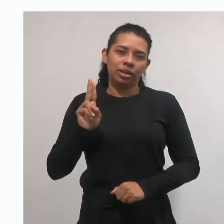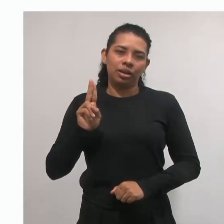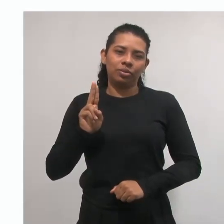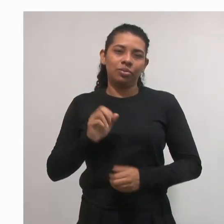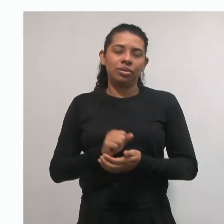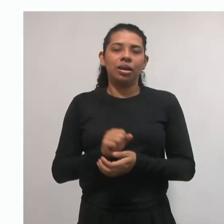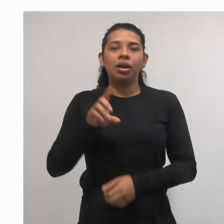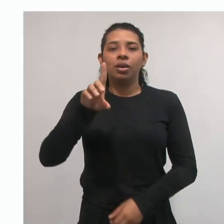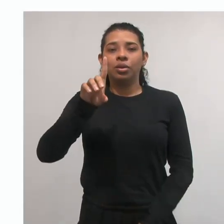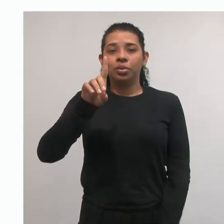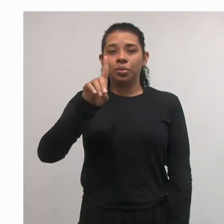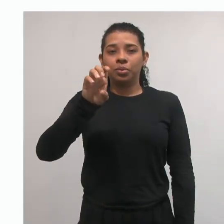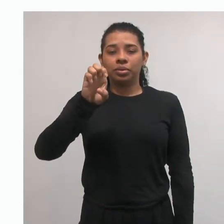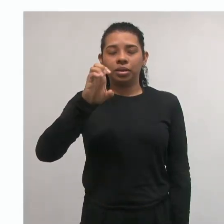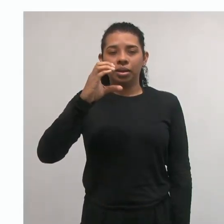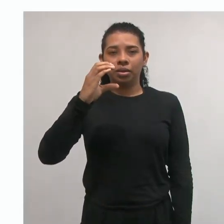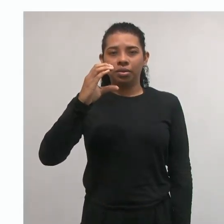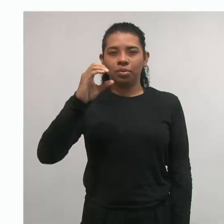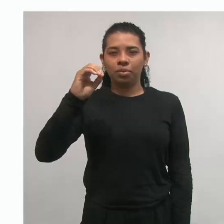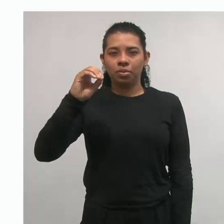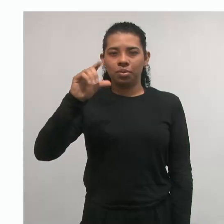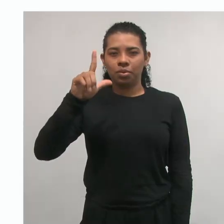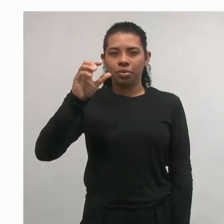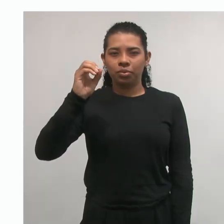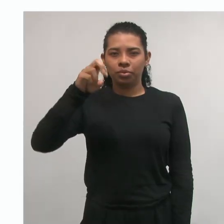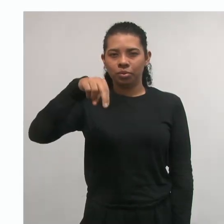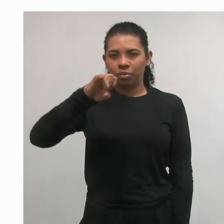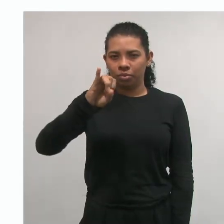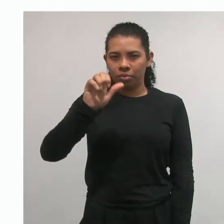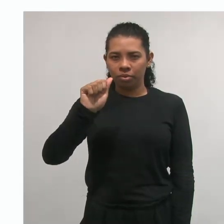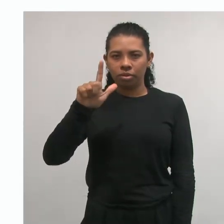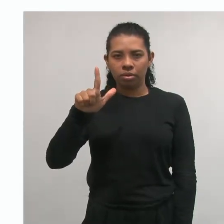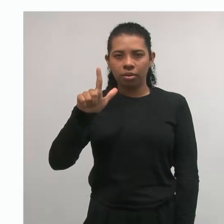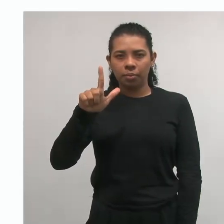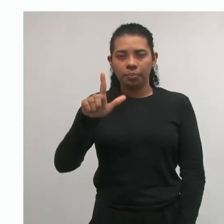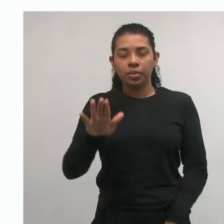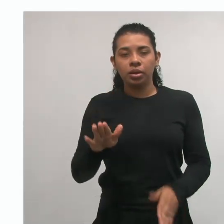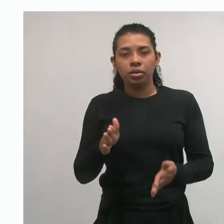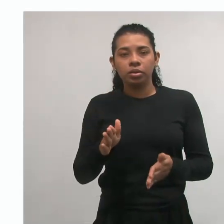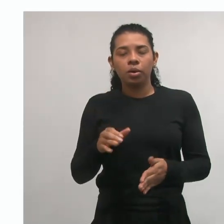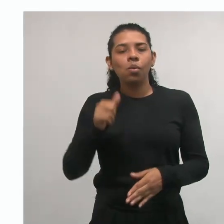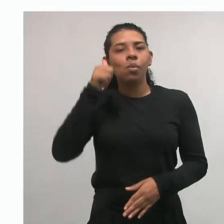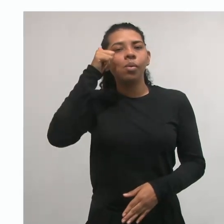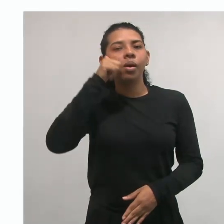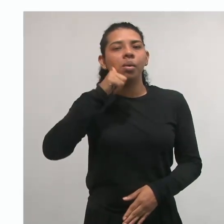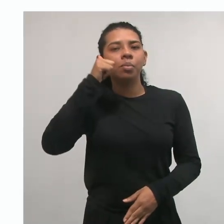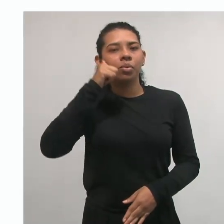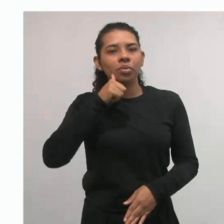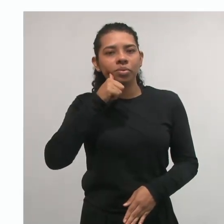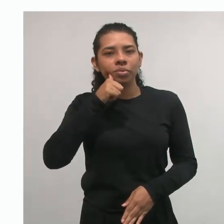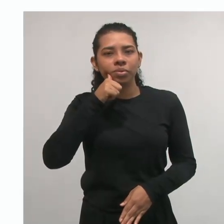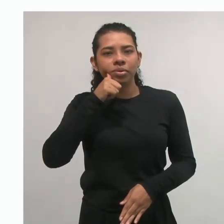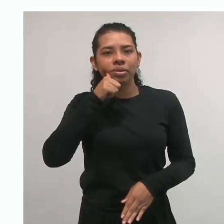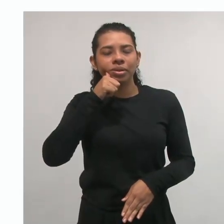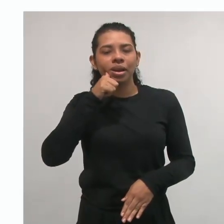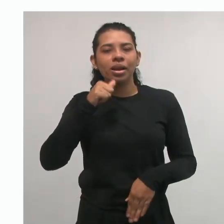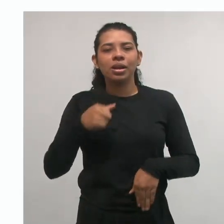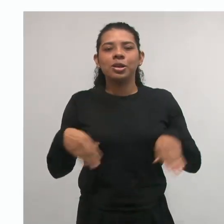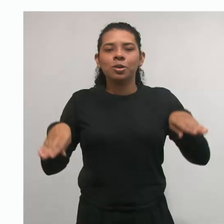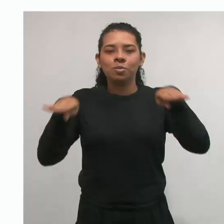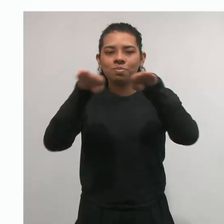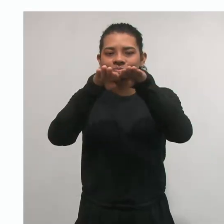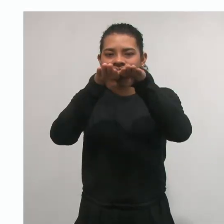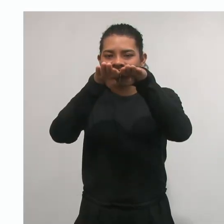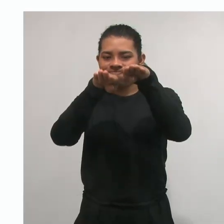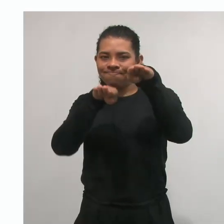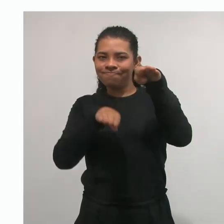como aparatos modernos coloniais, né? Então, a mulher que ela sofre esse cruzamento,